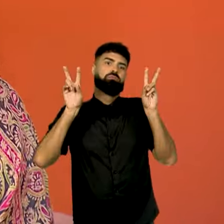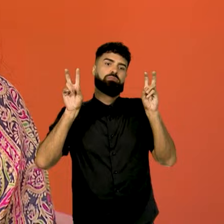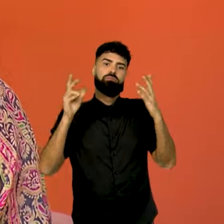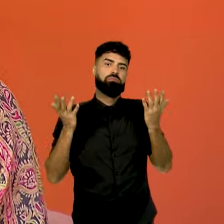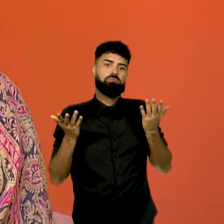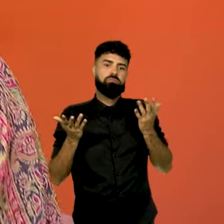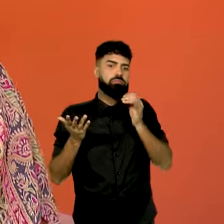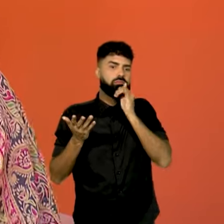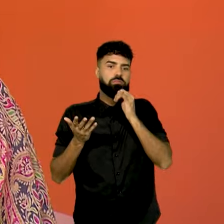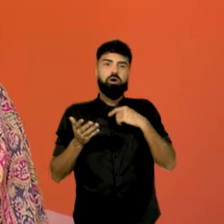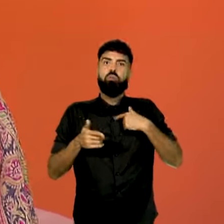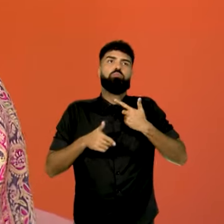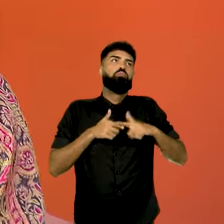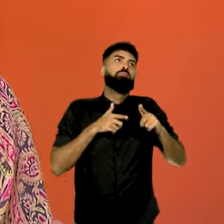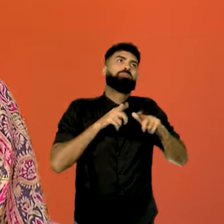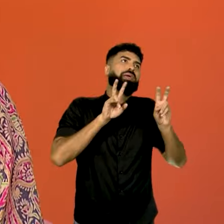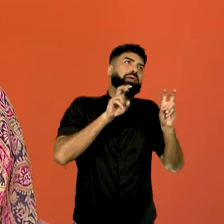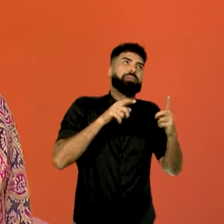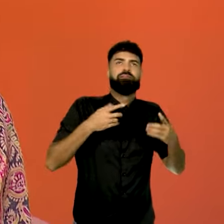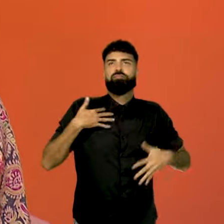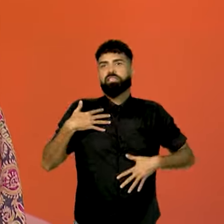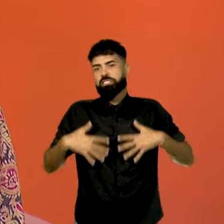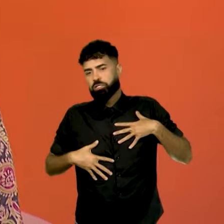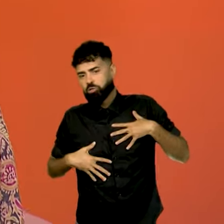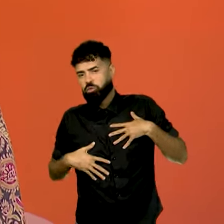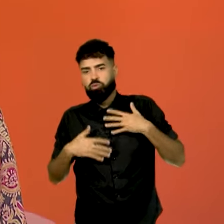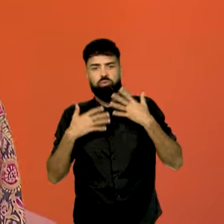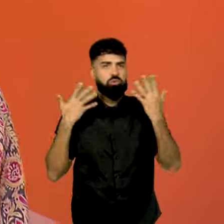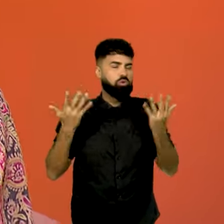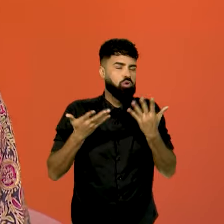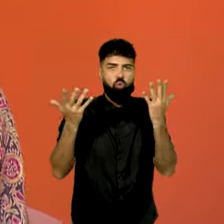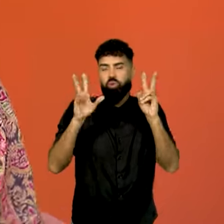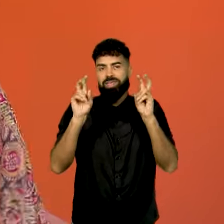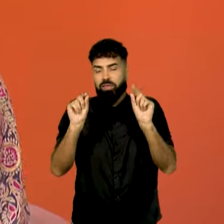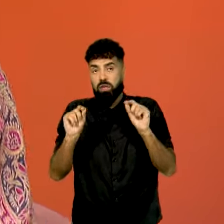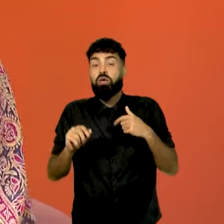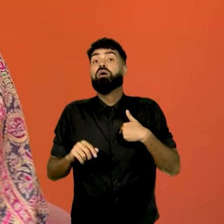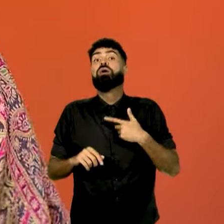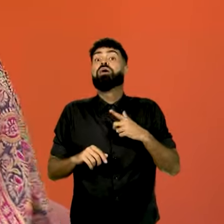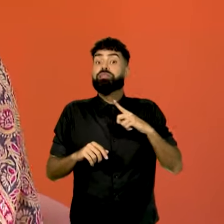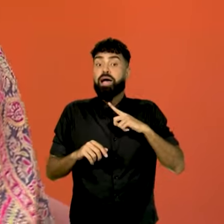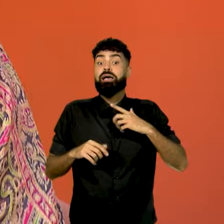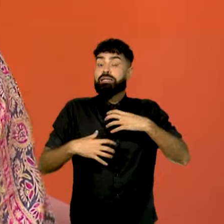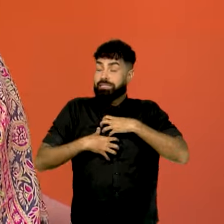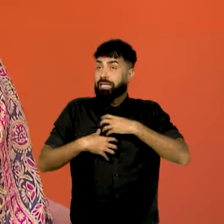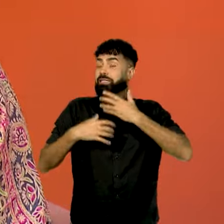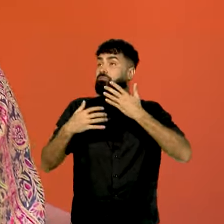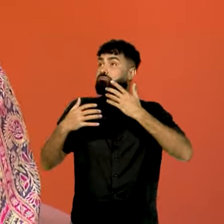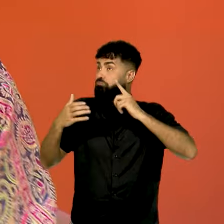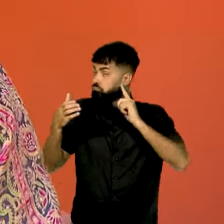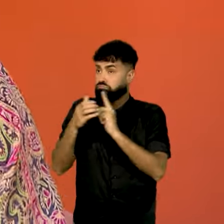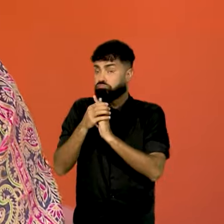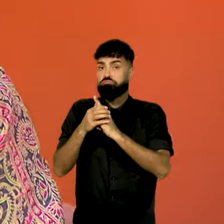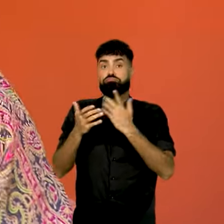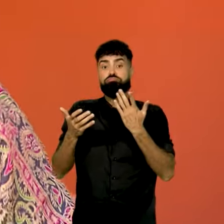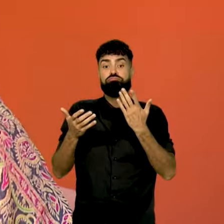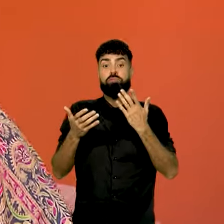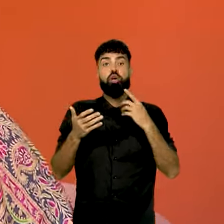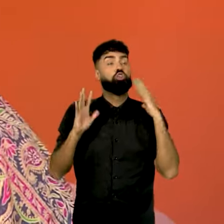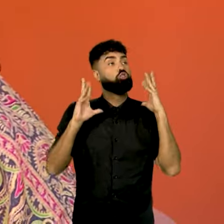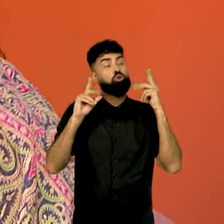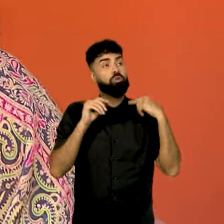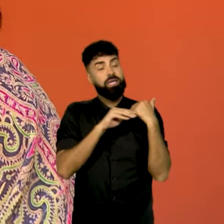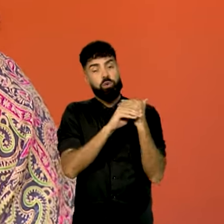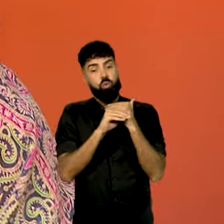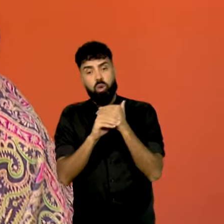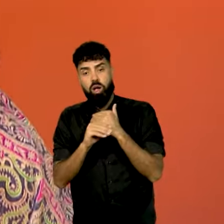aspas, do seu problema, seja físico ou o que seja, você está incluído num somos todos